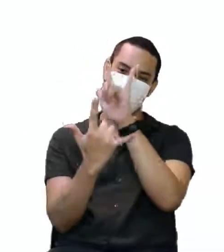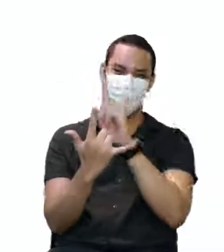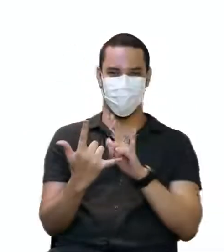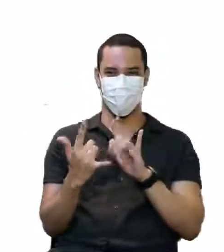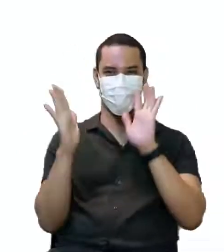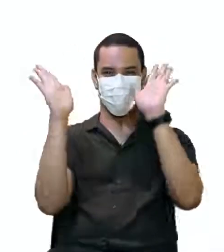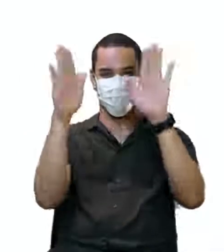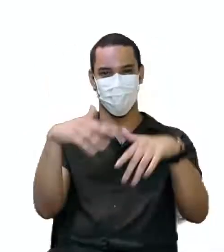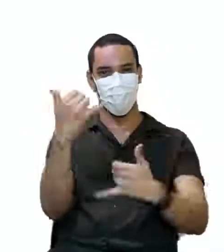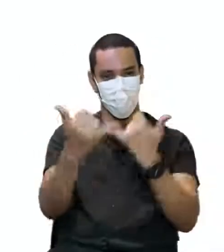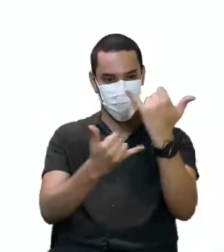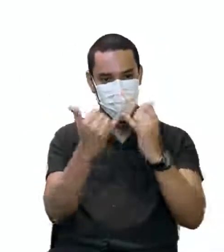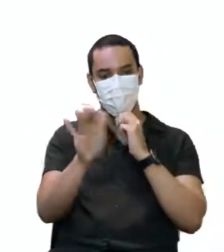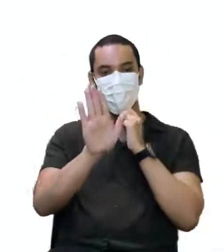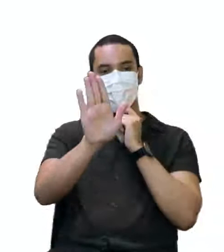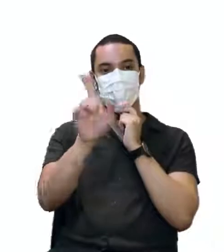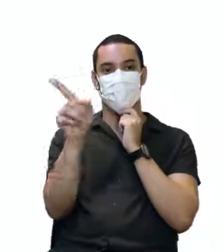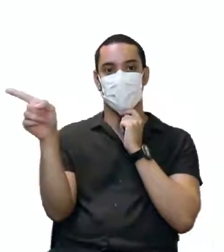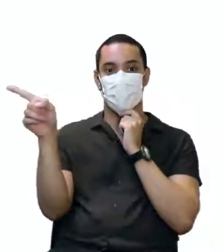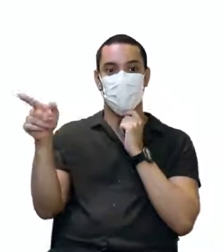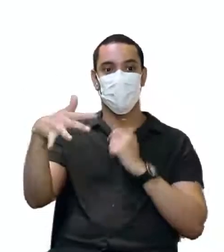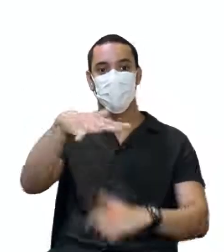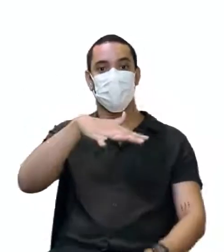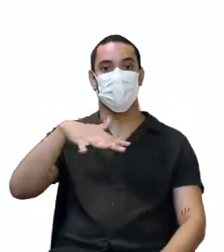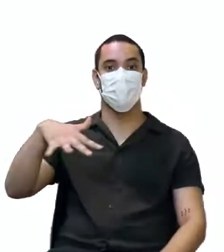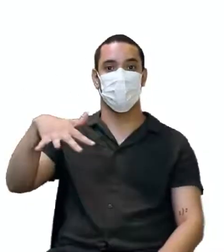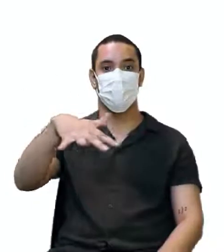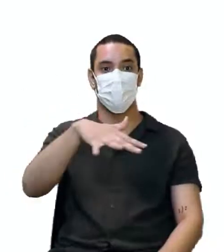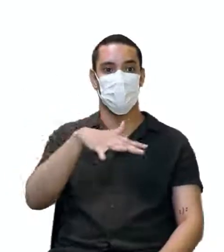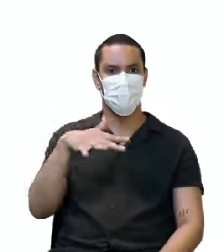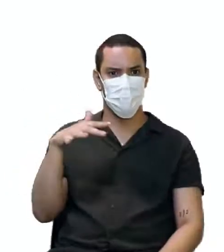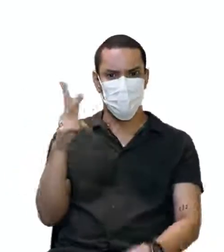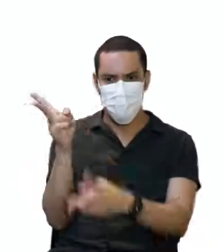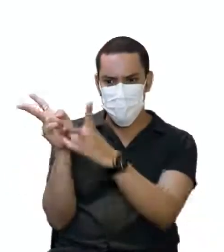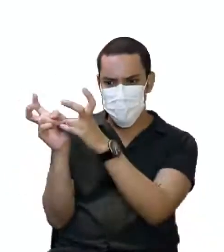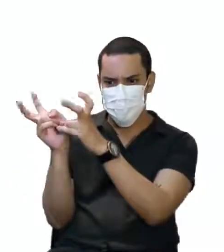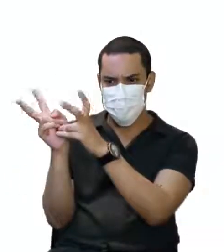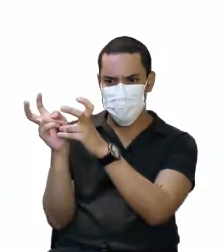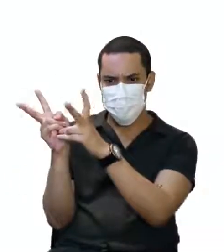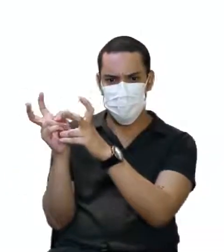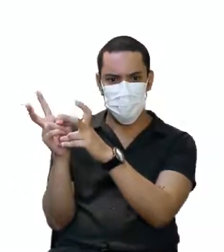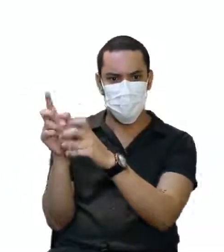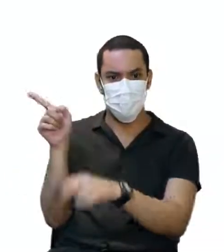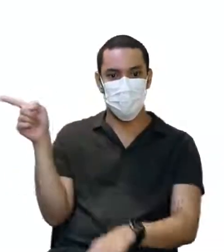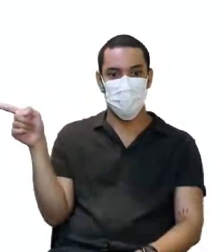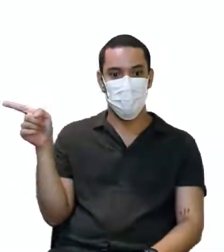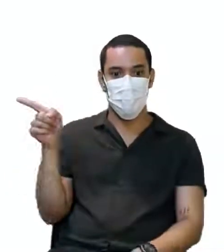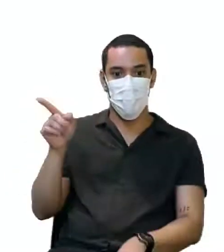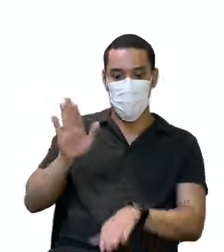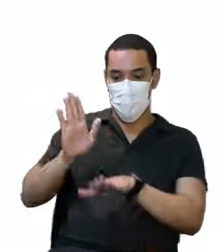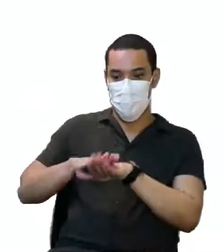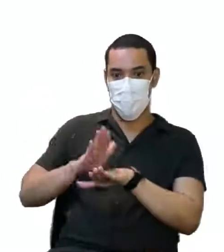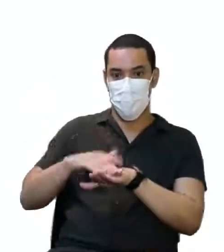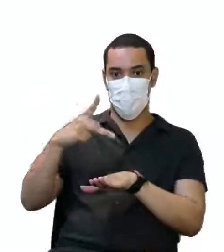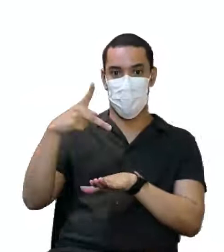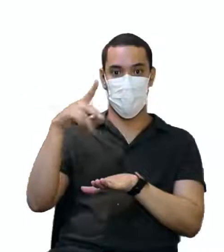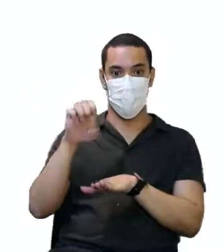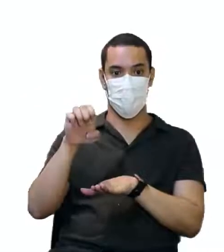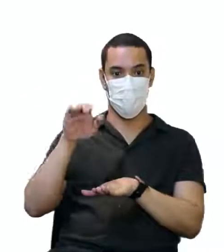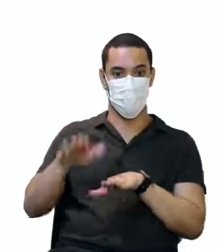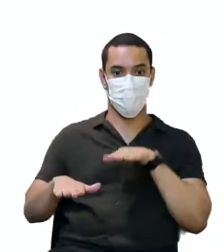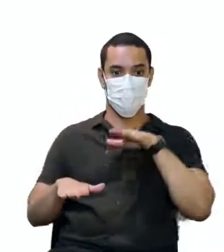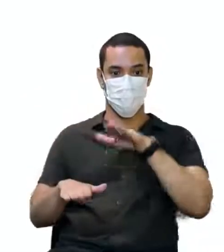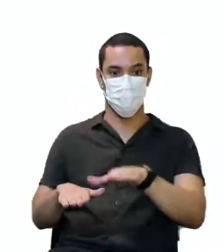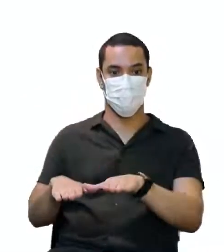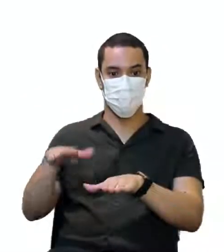onde esses hominídeos estão, né? Se você observar nas pegadas, você vai ver